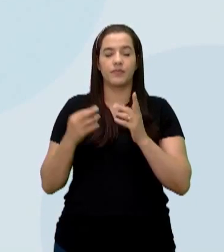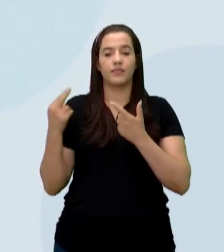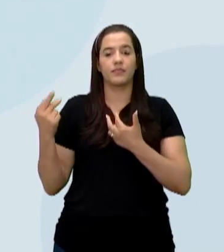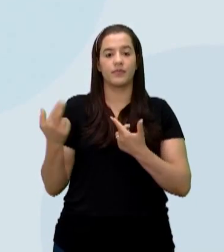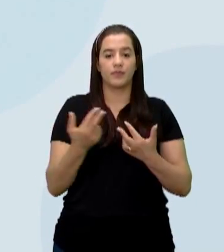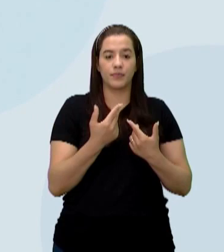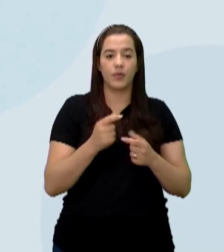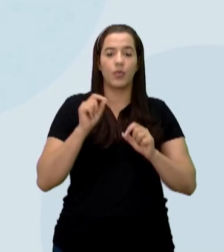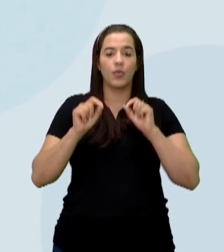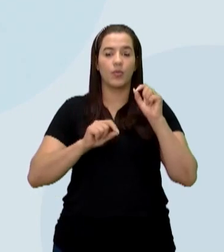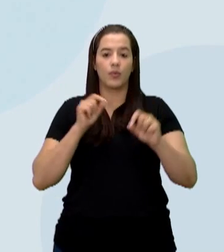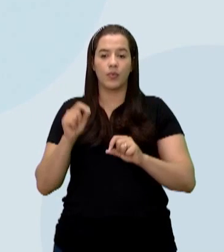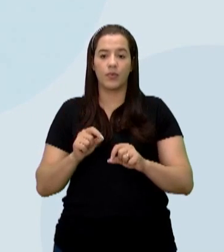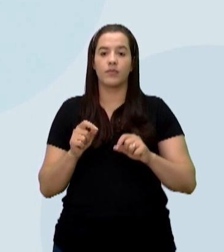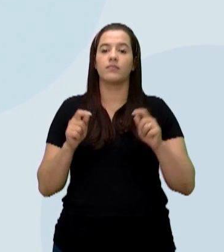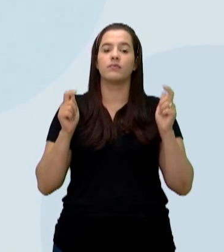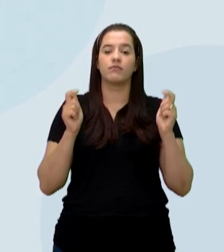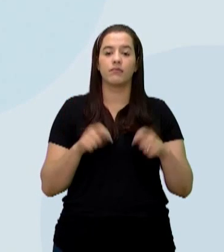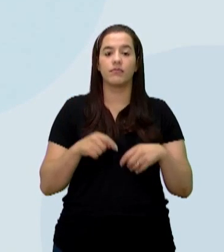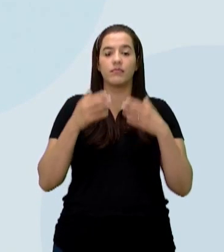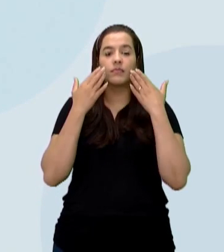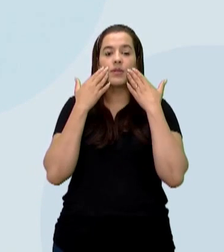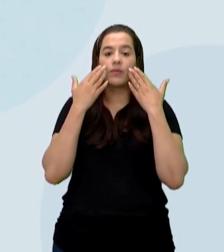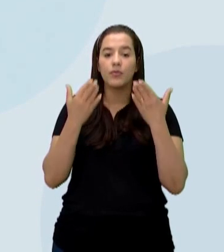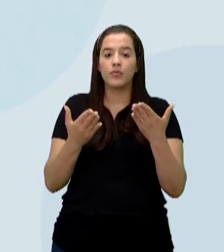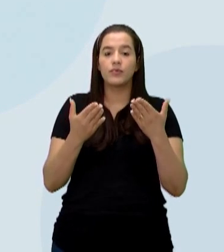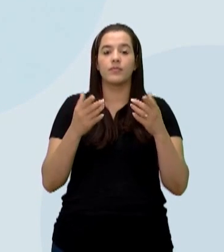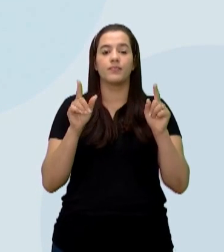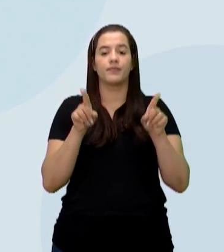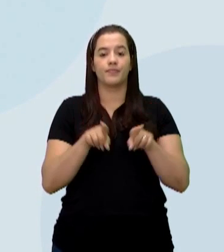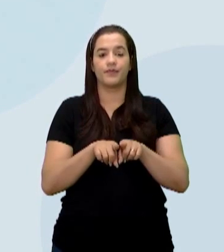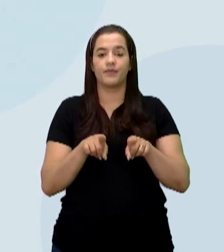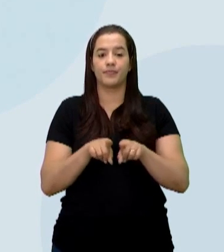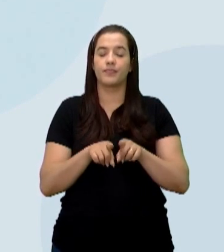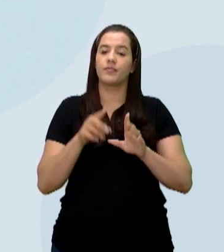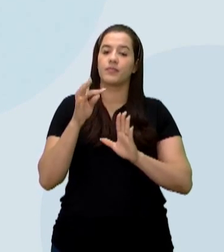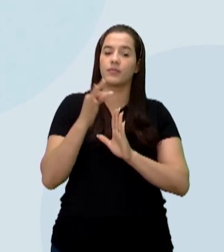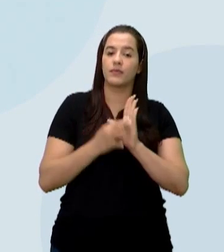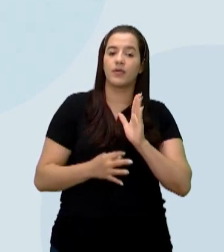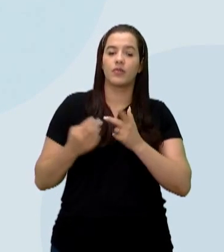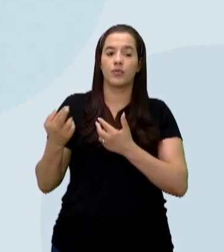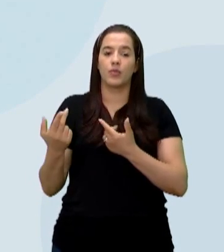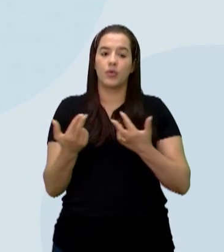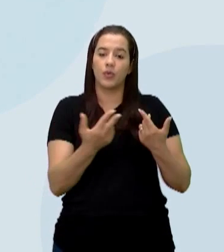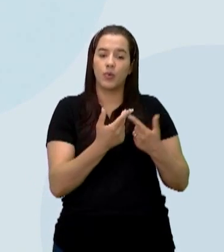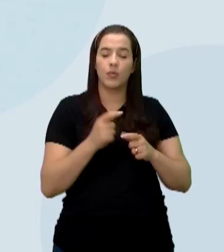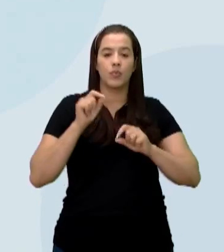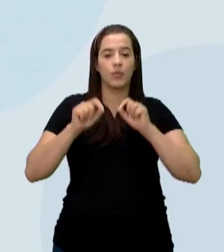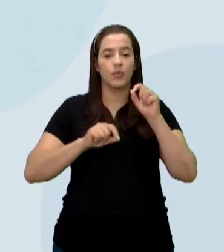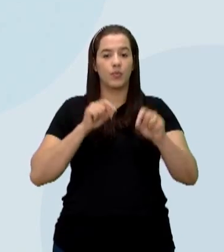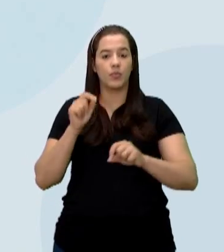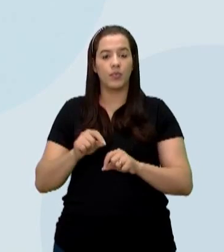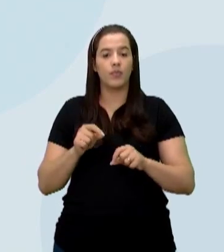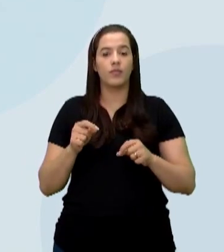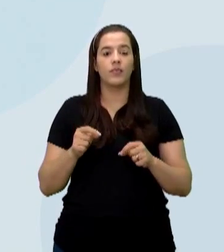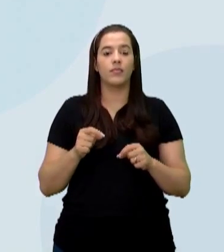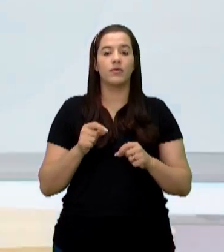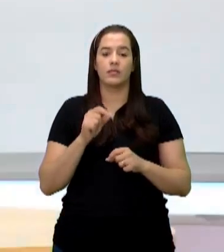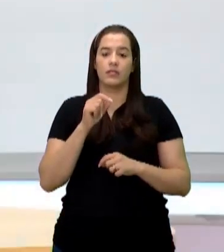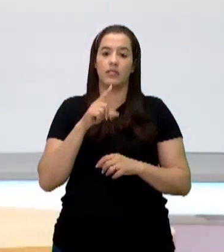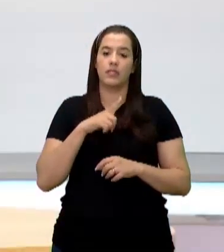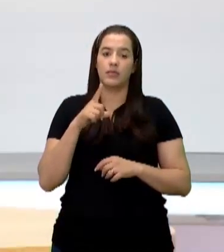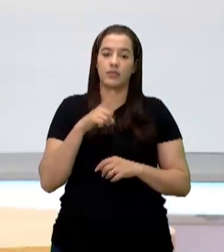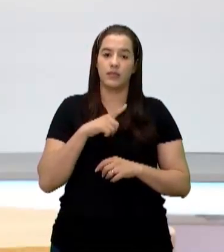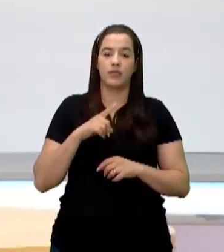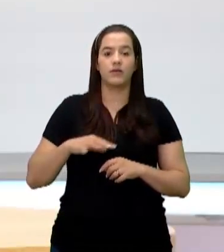comum o fato de mostrarem. Então, esses 2 textos têm em comum. Se eles têm em comum, significa